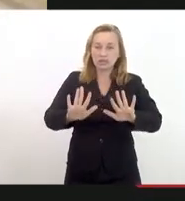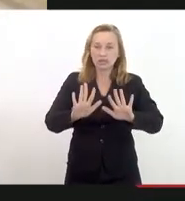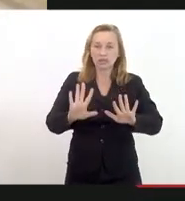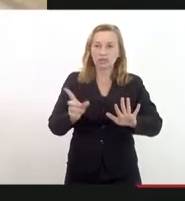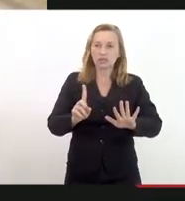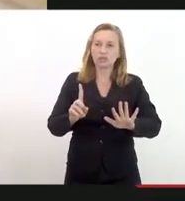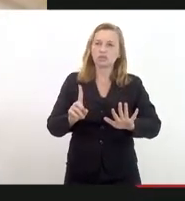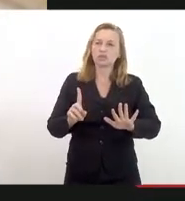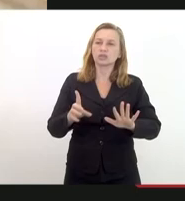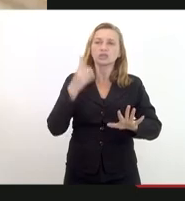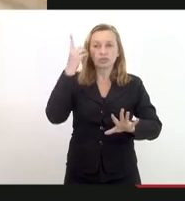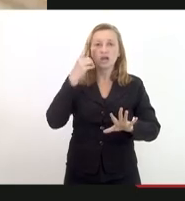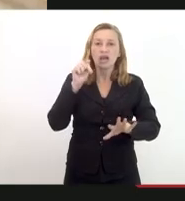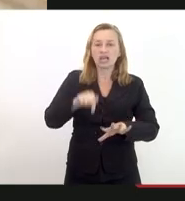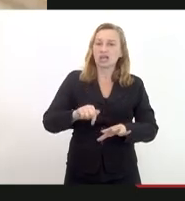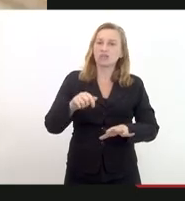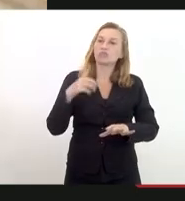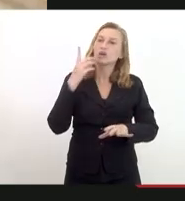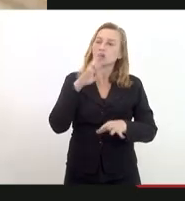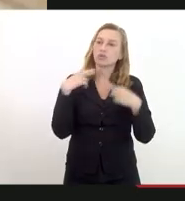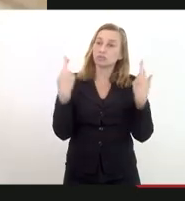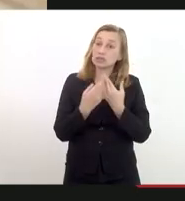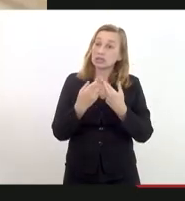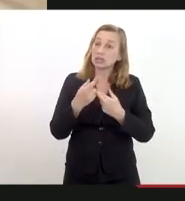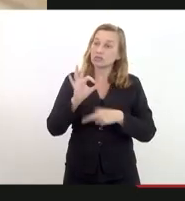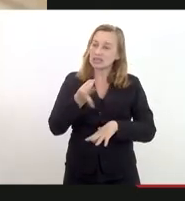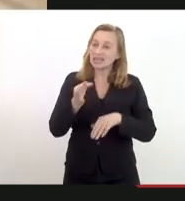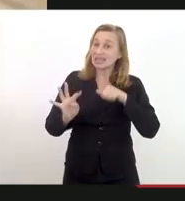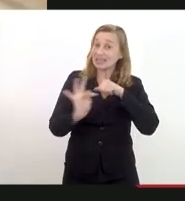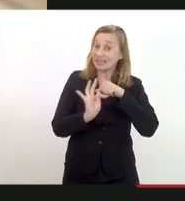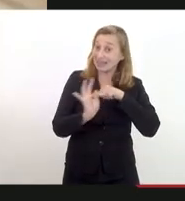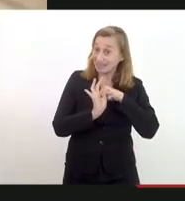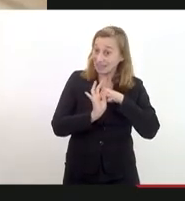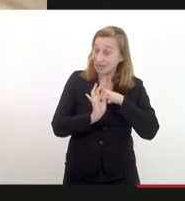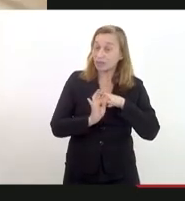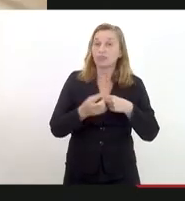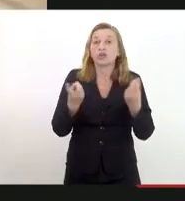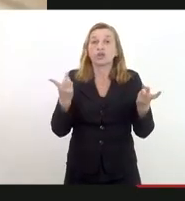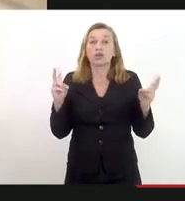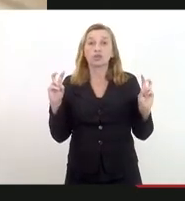tem que fazer uma reunião específica, muito técnica, sobre